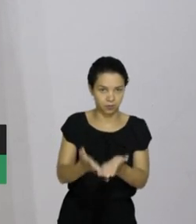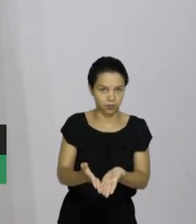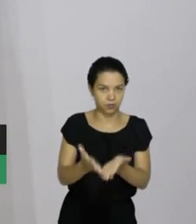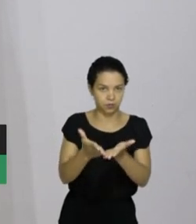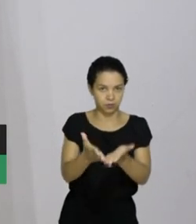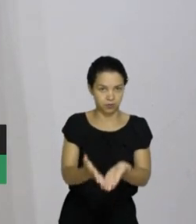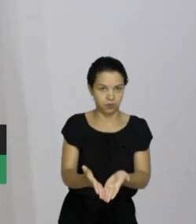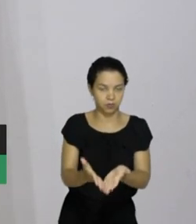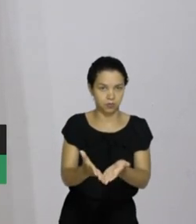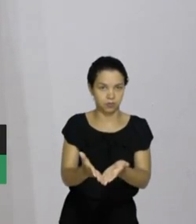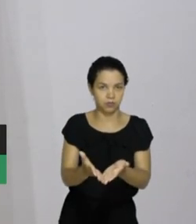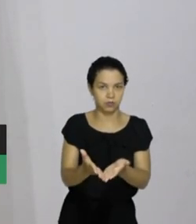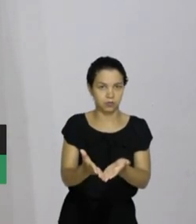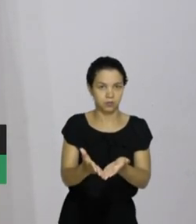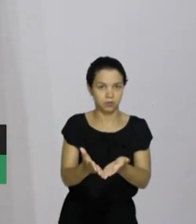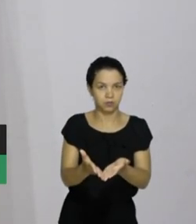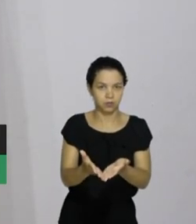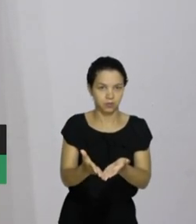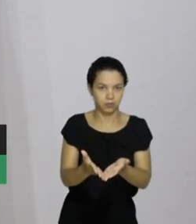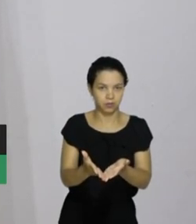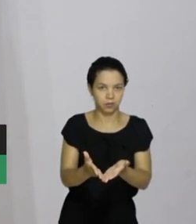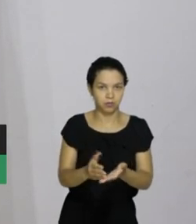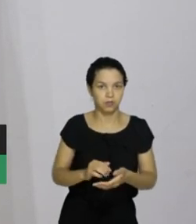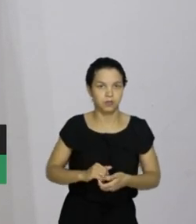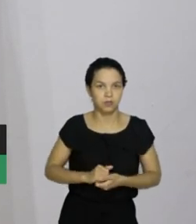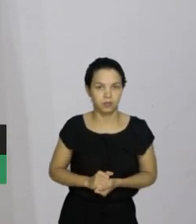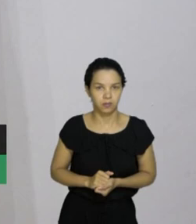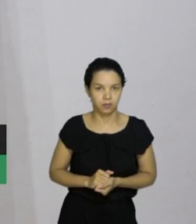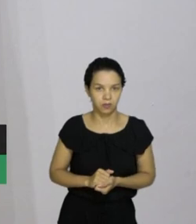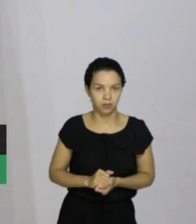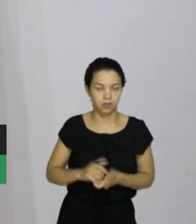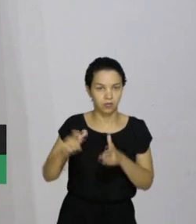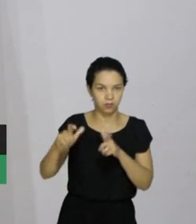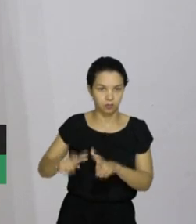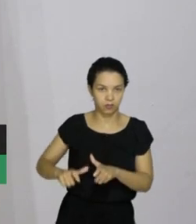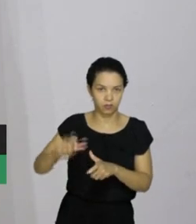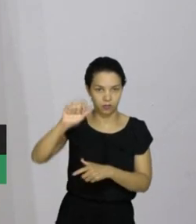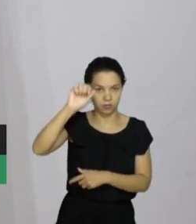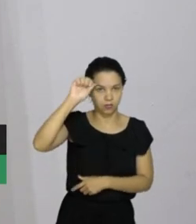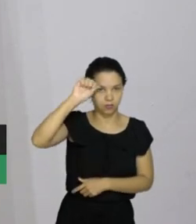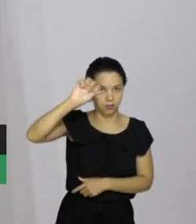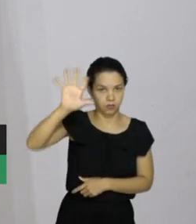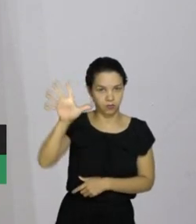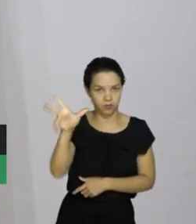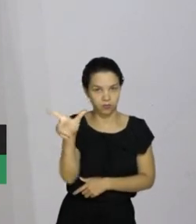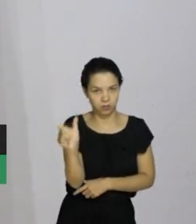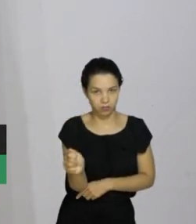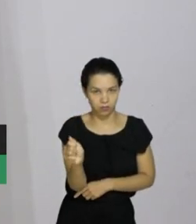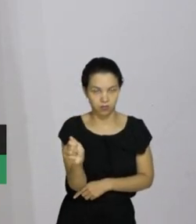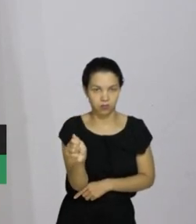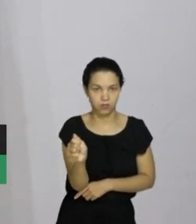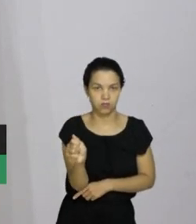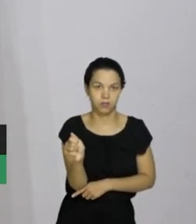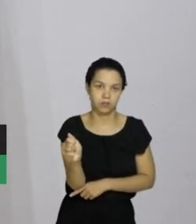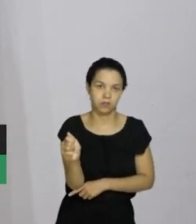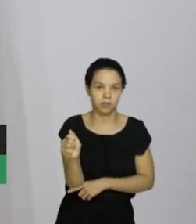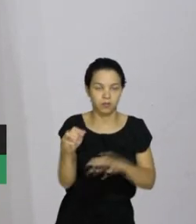zarparam fiquei tão na África do Sul irão percorrer